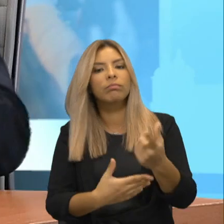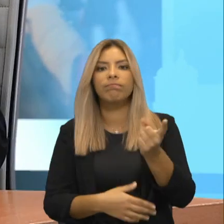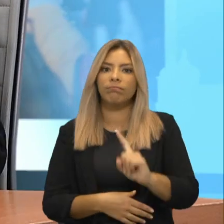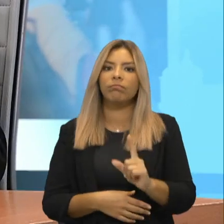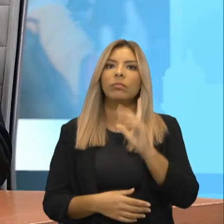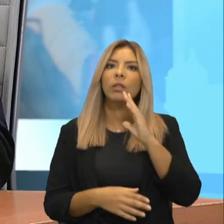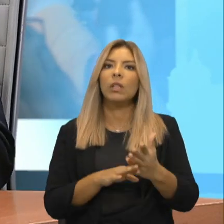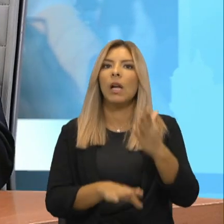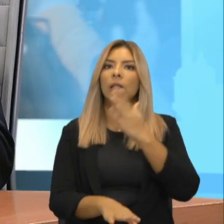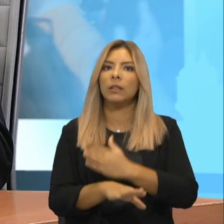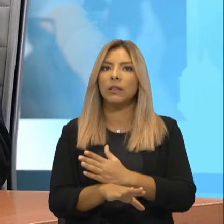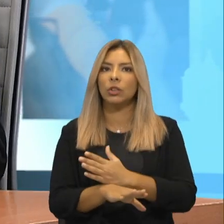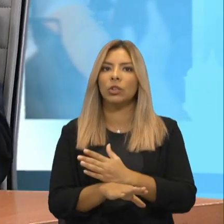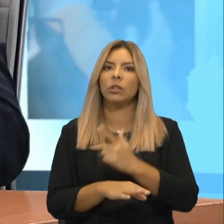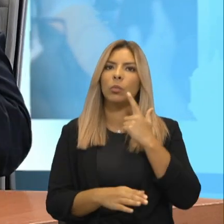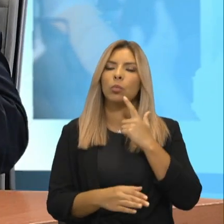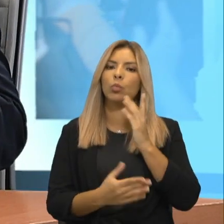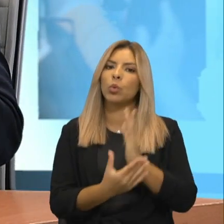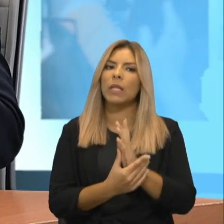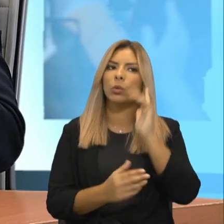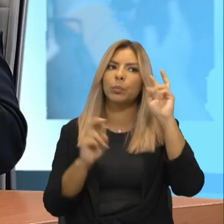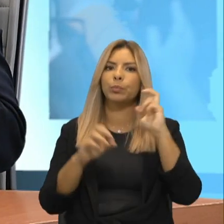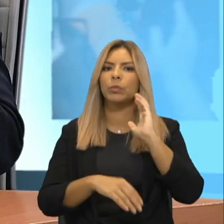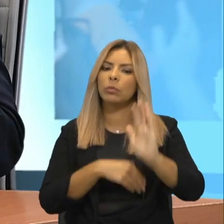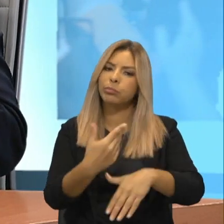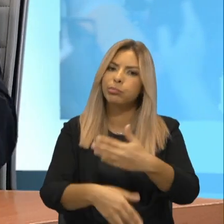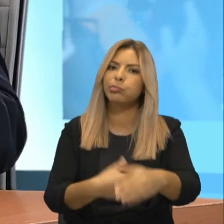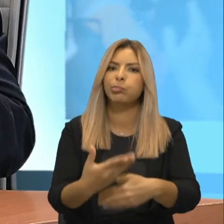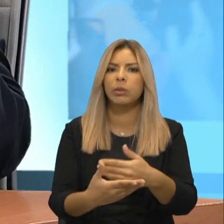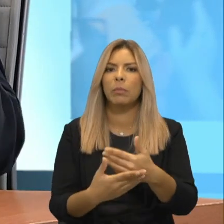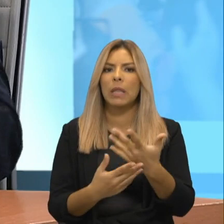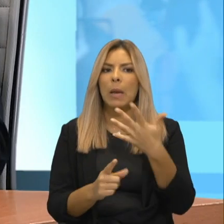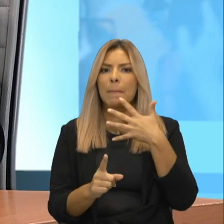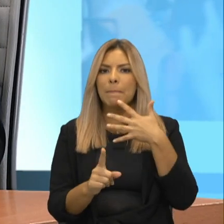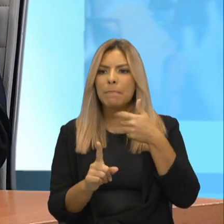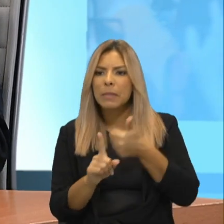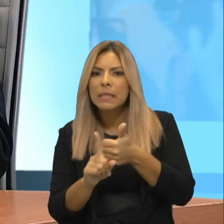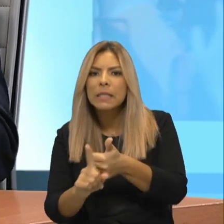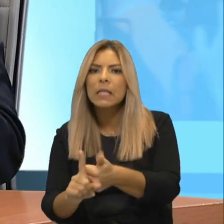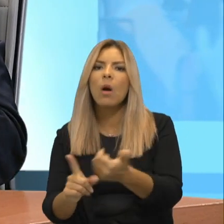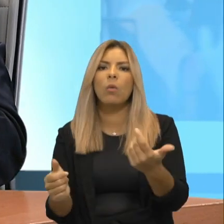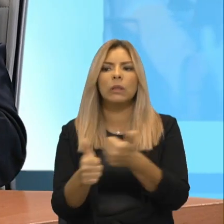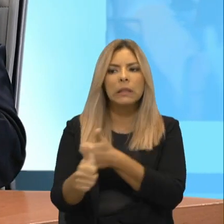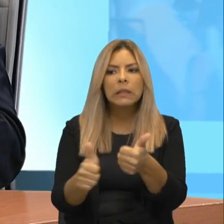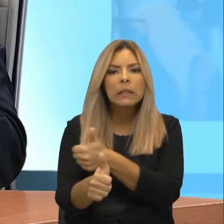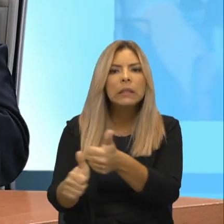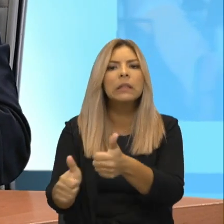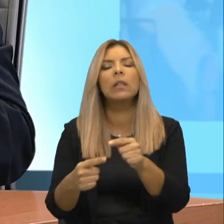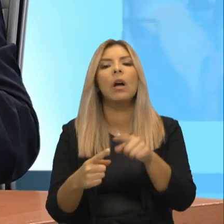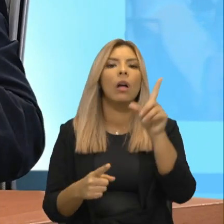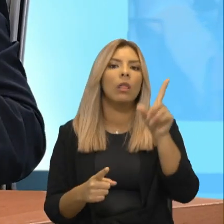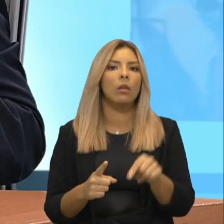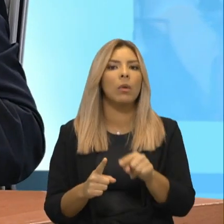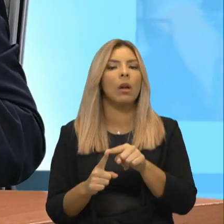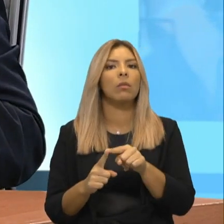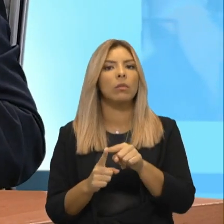estavam em processo de perseguição, de expulsão, e também no contexto português, elas